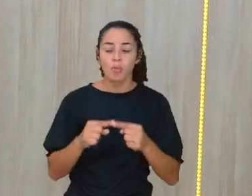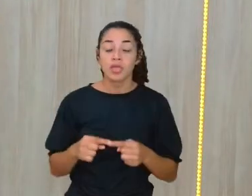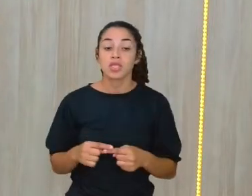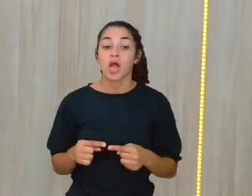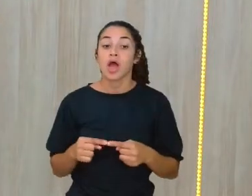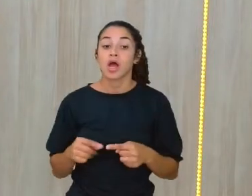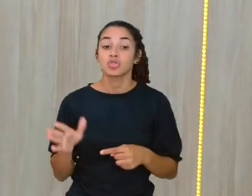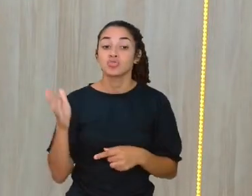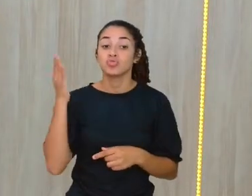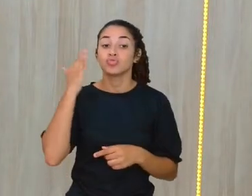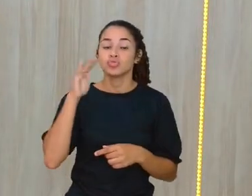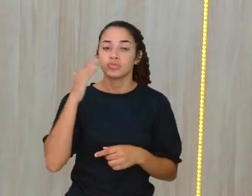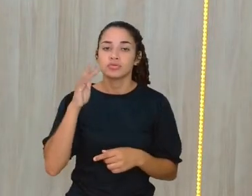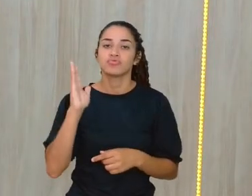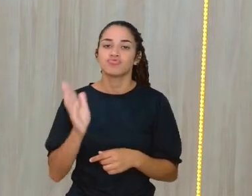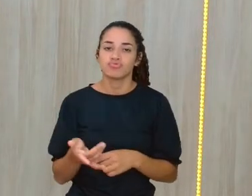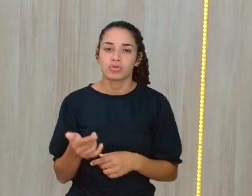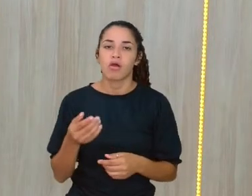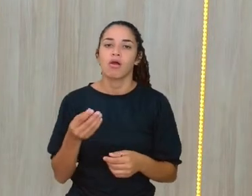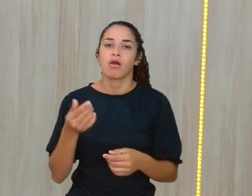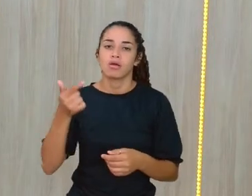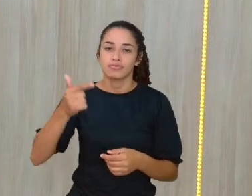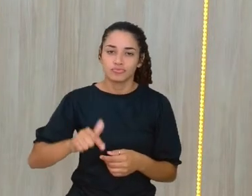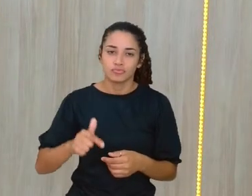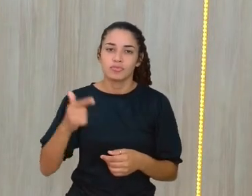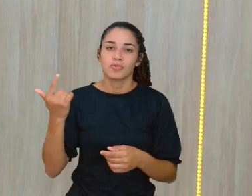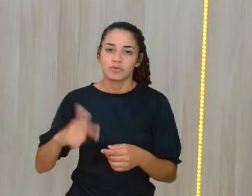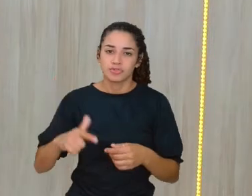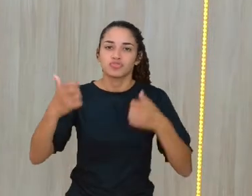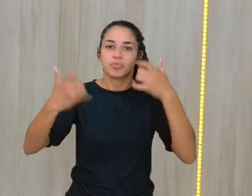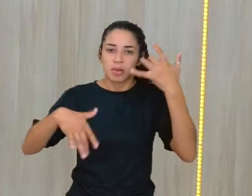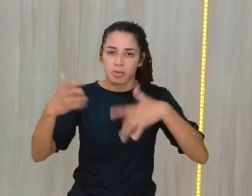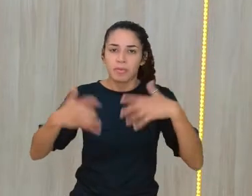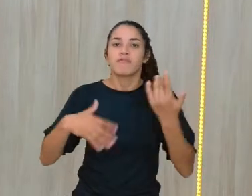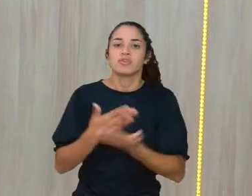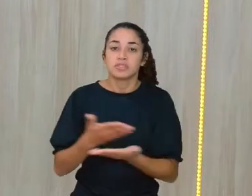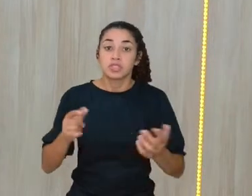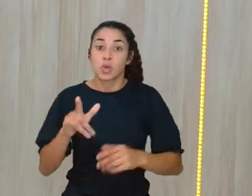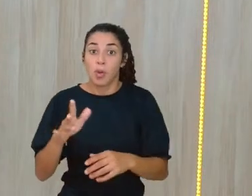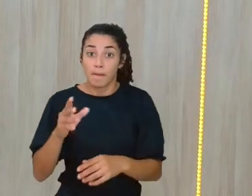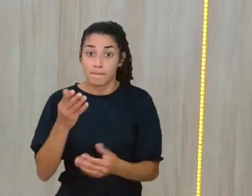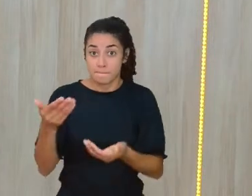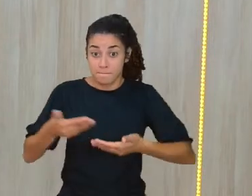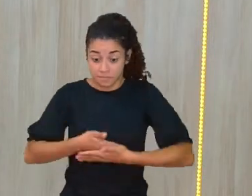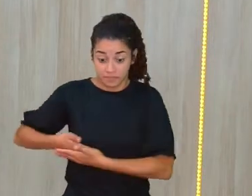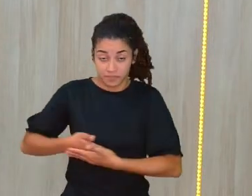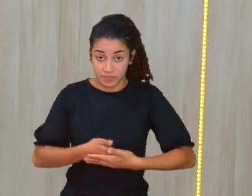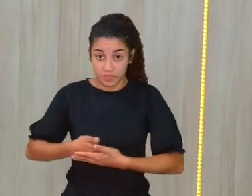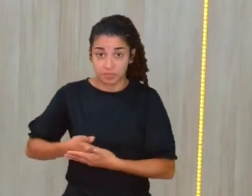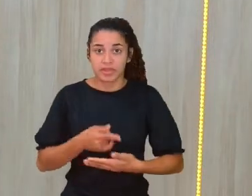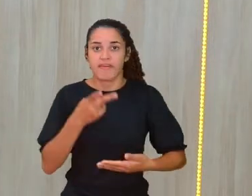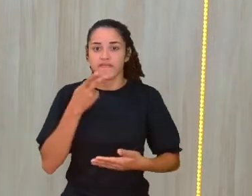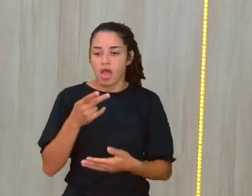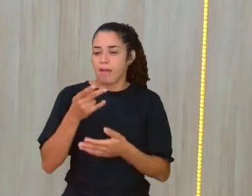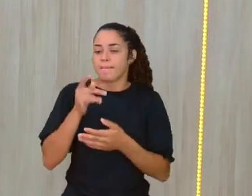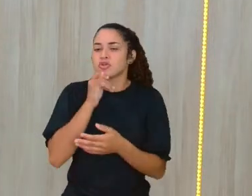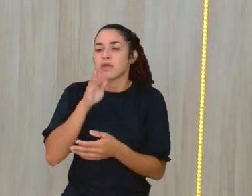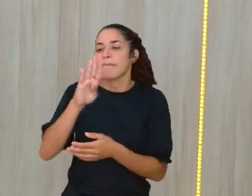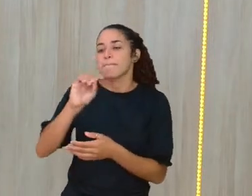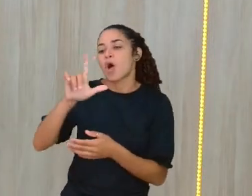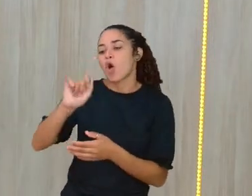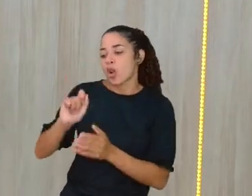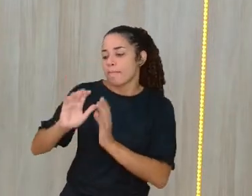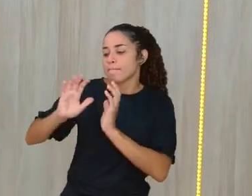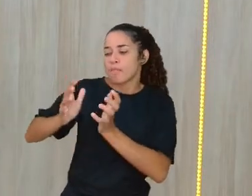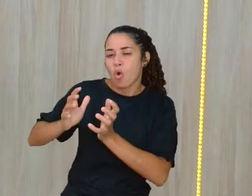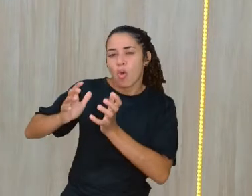Já repeti aqui. Um bebê, quando repete que uma bola é uma bola, bola, bola, é porque alguém